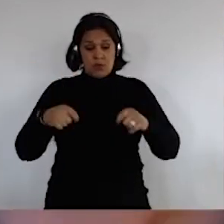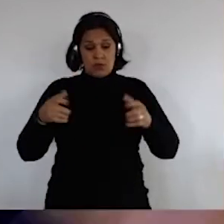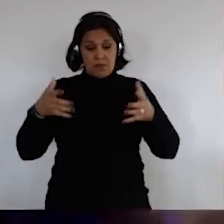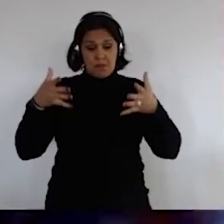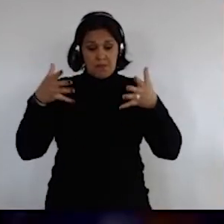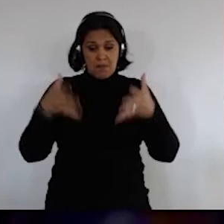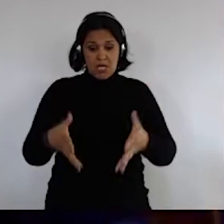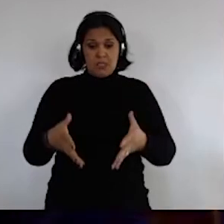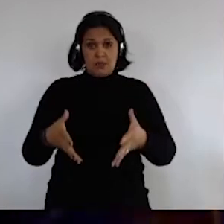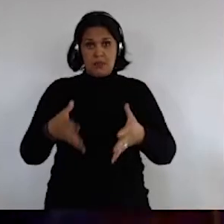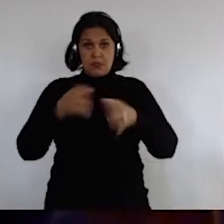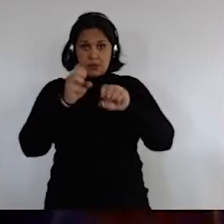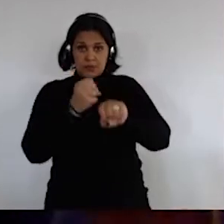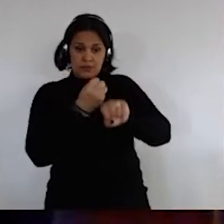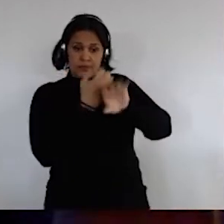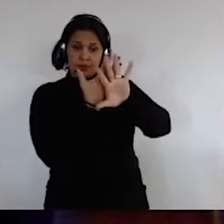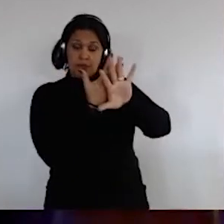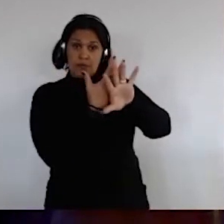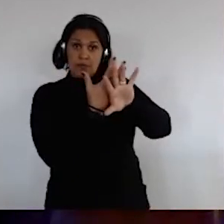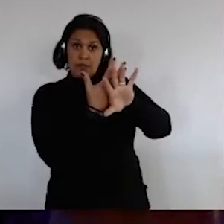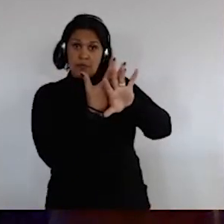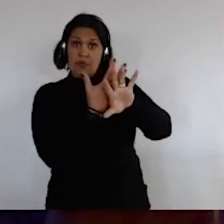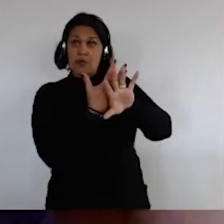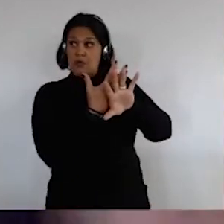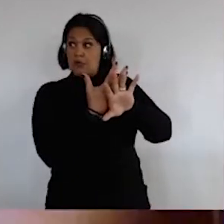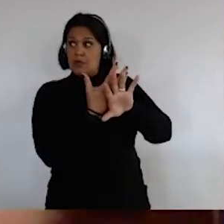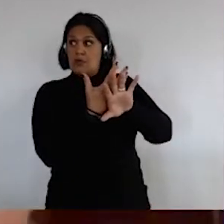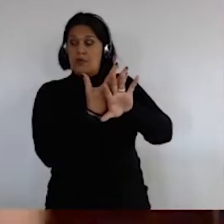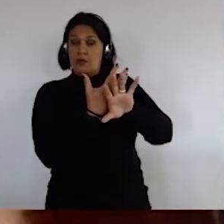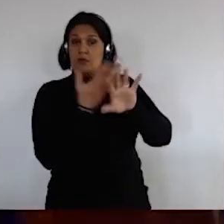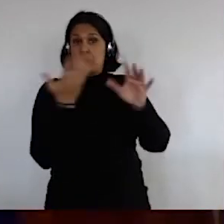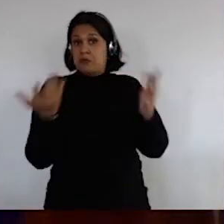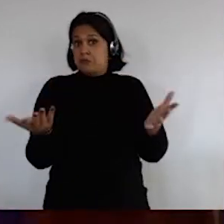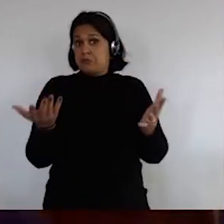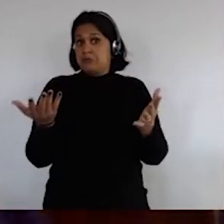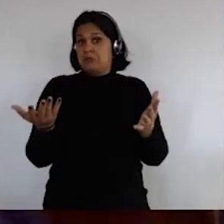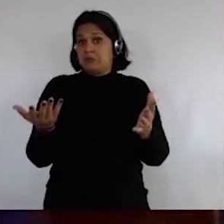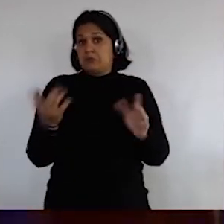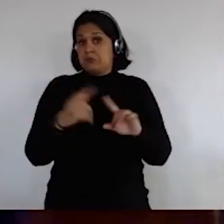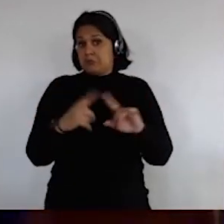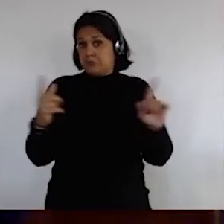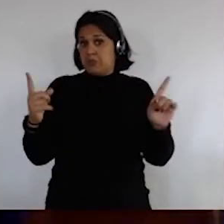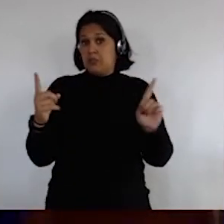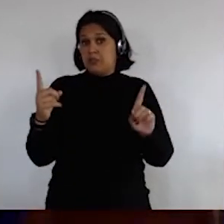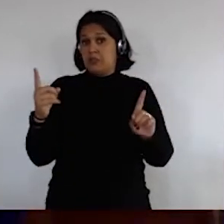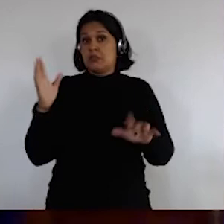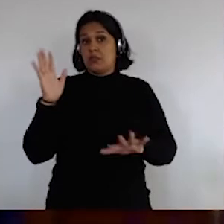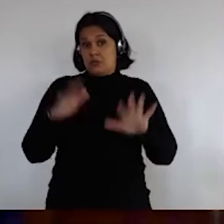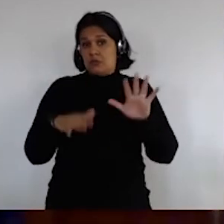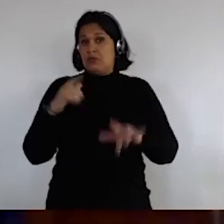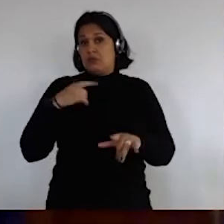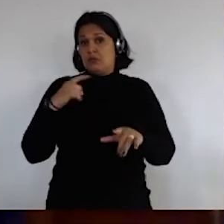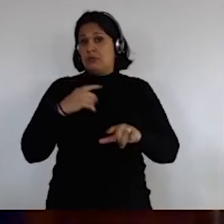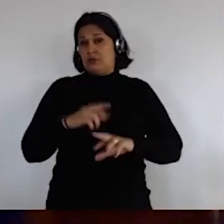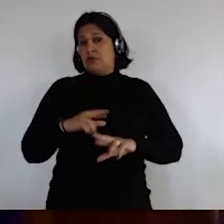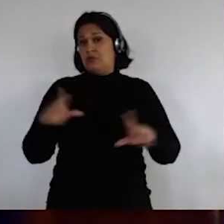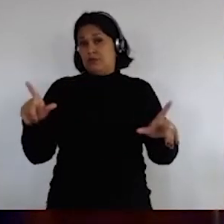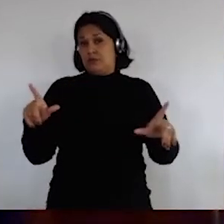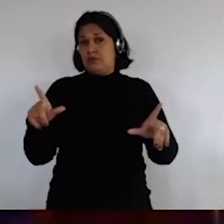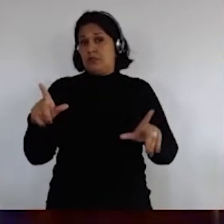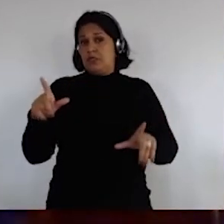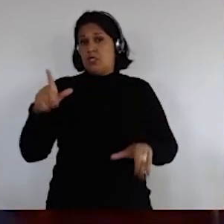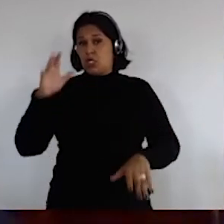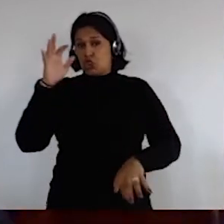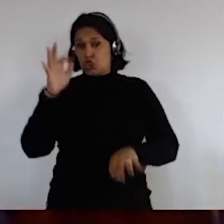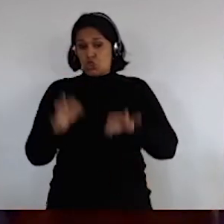julgamento telepresencial, e aqui faço uma distinção muito efetiva do que diz respeito aos